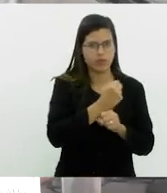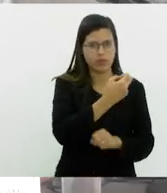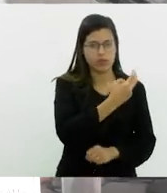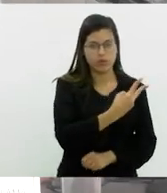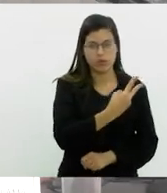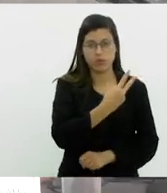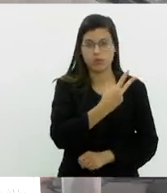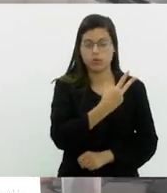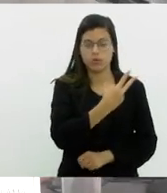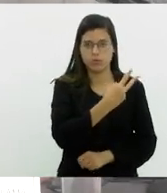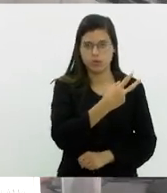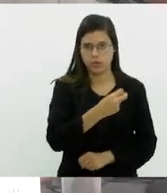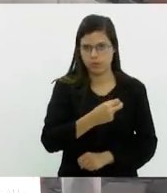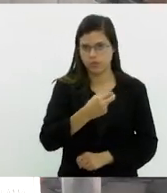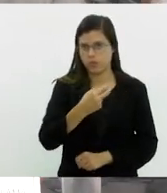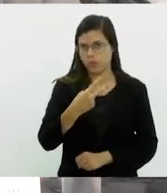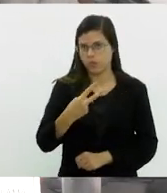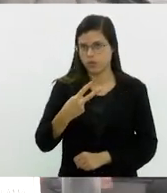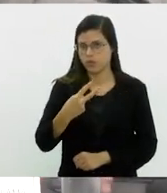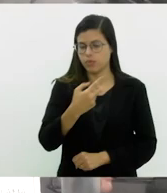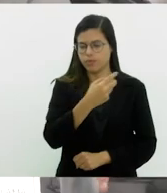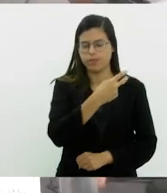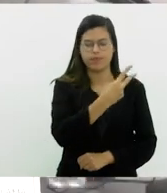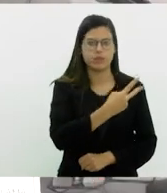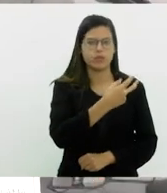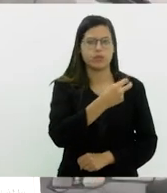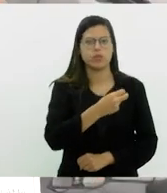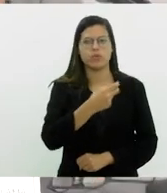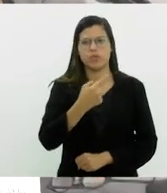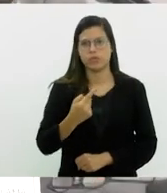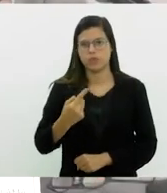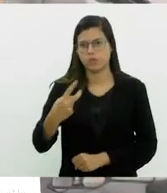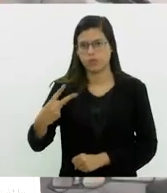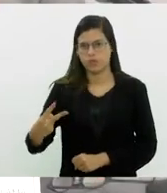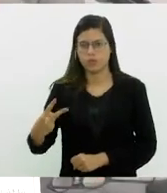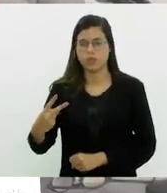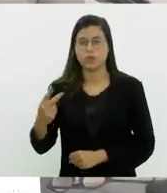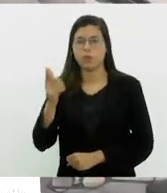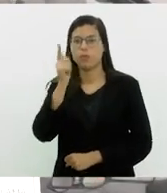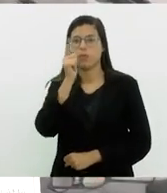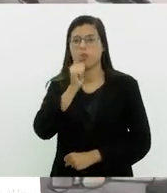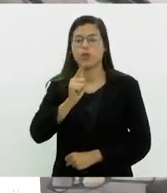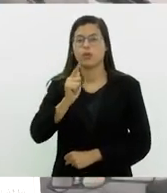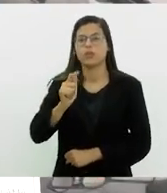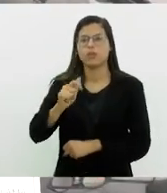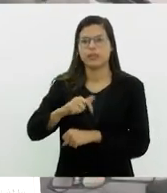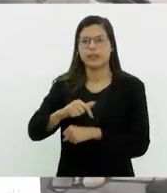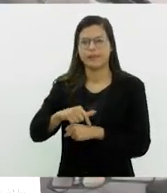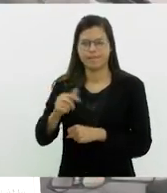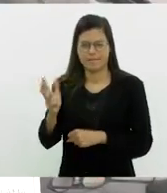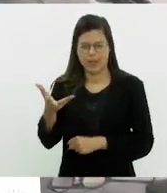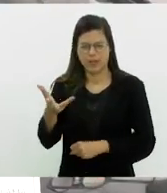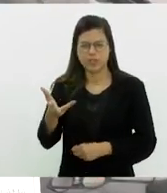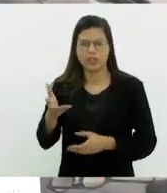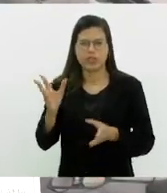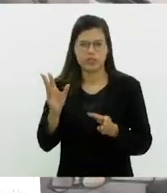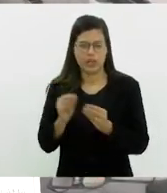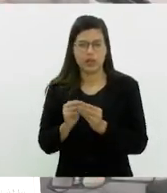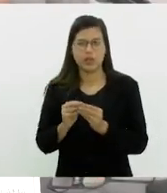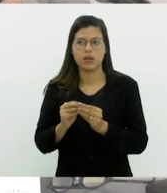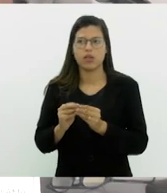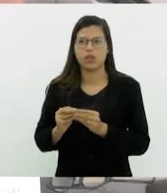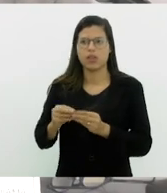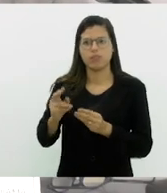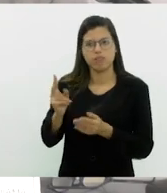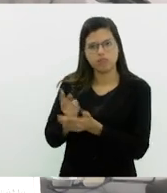atrás. Bom, então, para ganhar tempo, e ouvindo sempre o DECEA e os pilotos